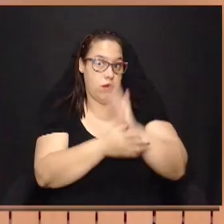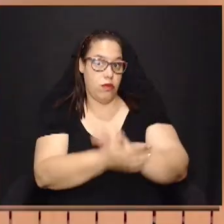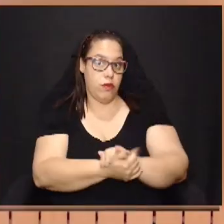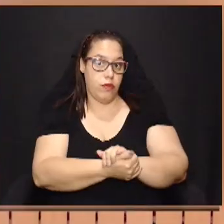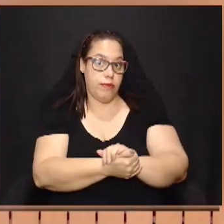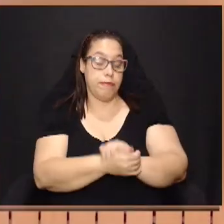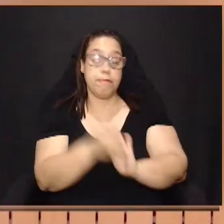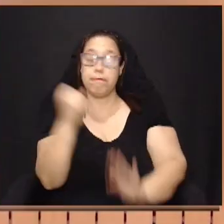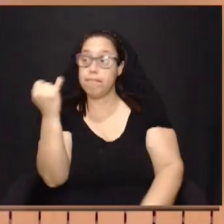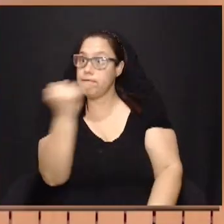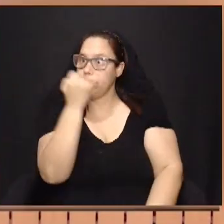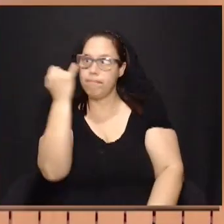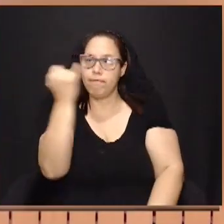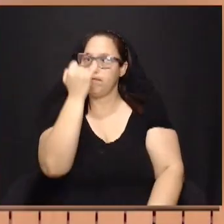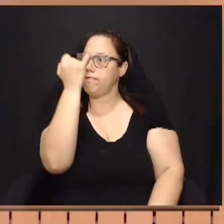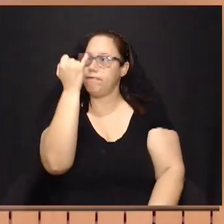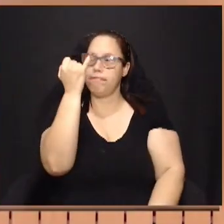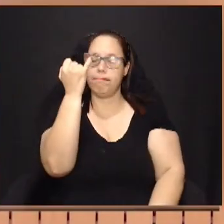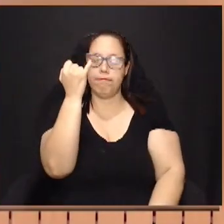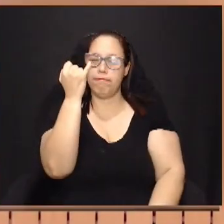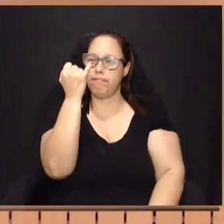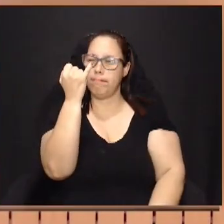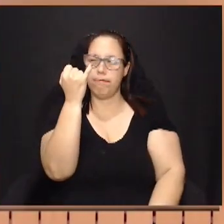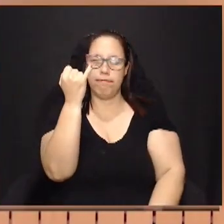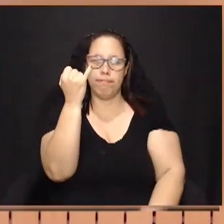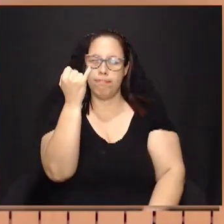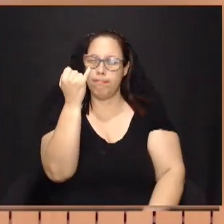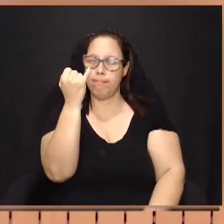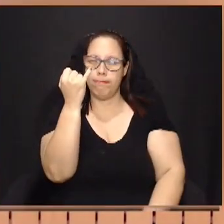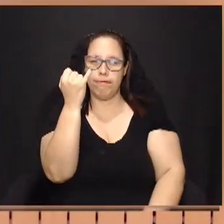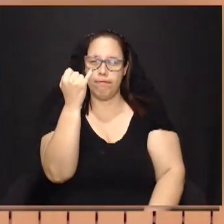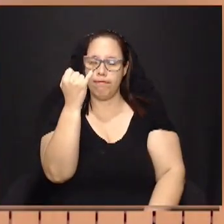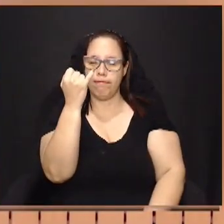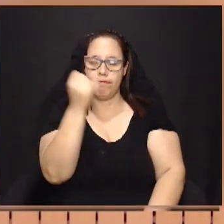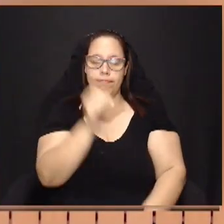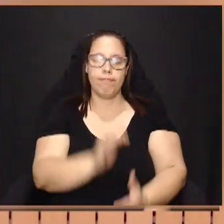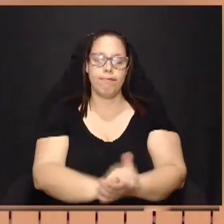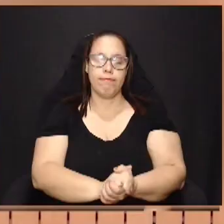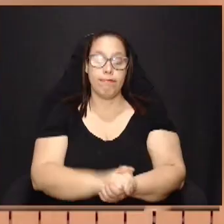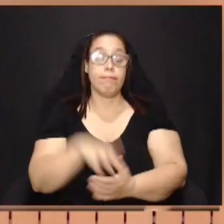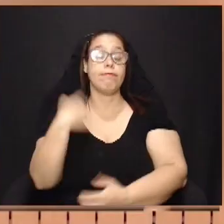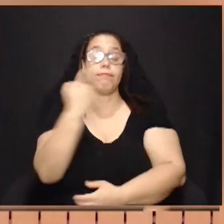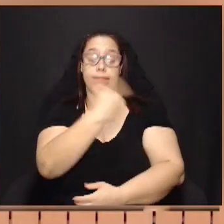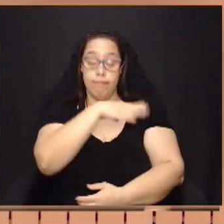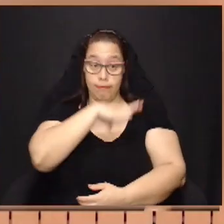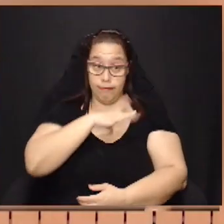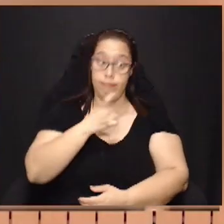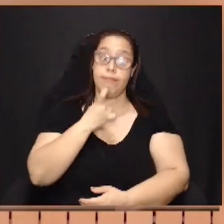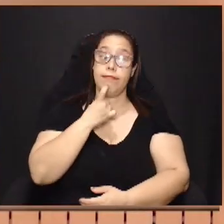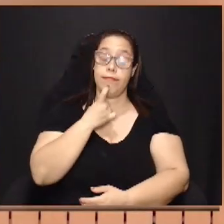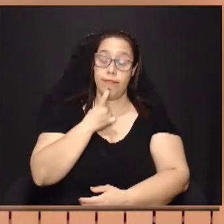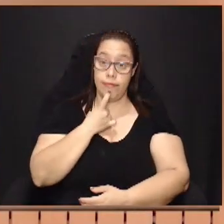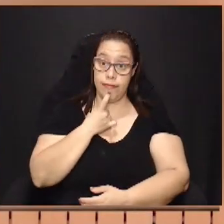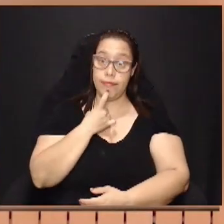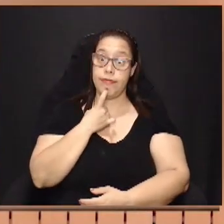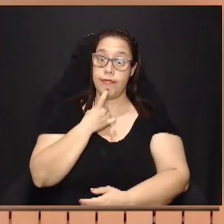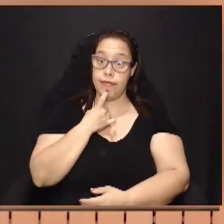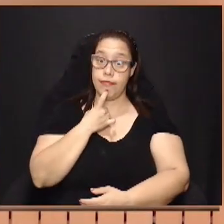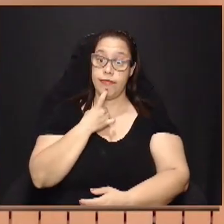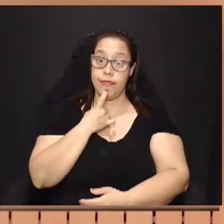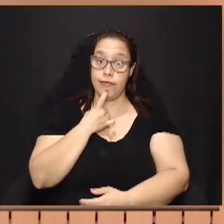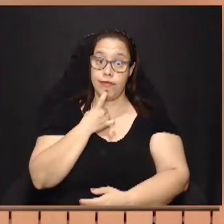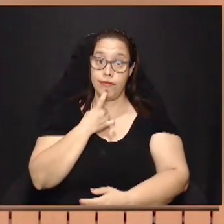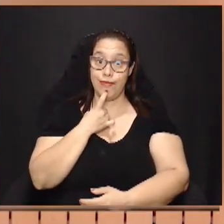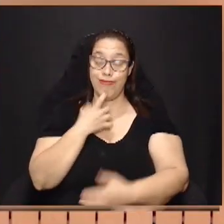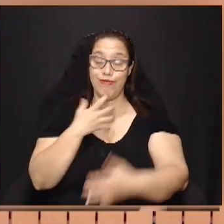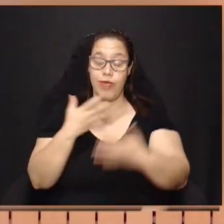relevância muito importante para a nossa cidade de Campinas, que acabou se tornando